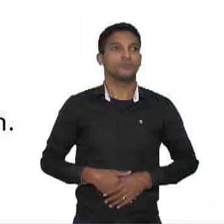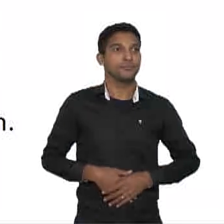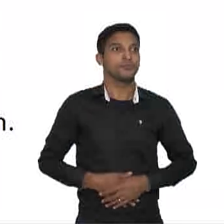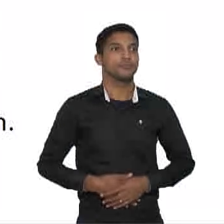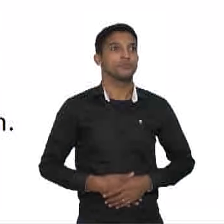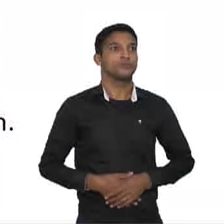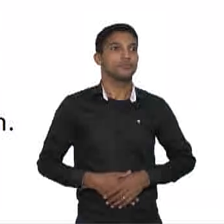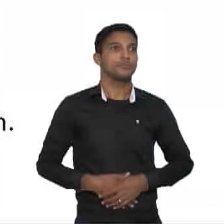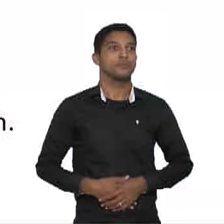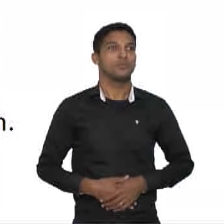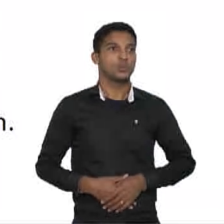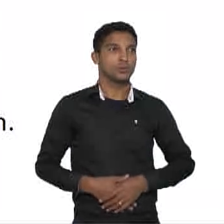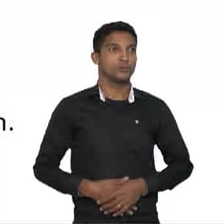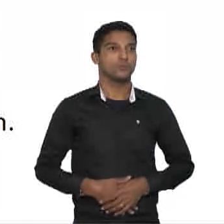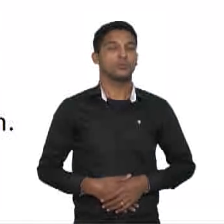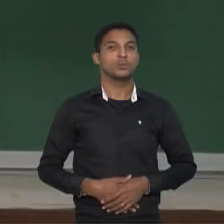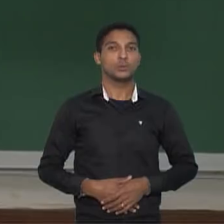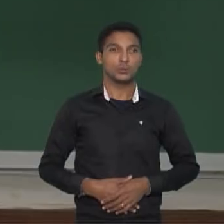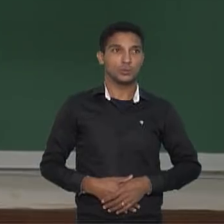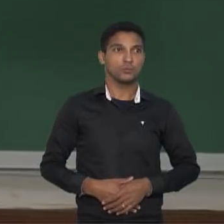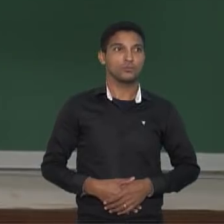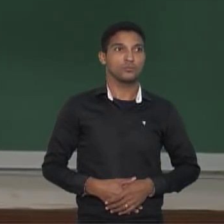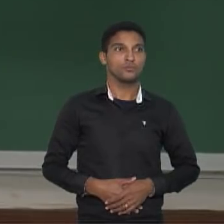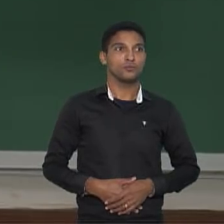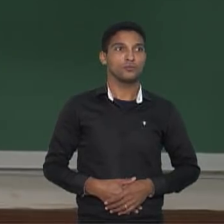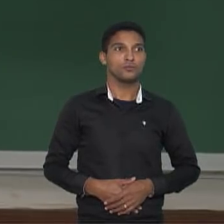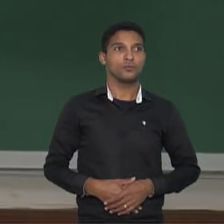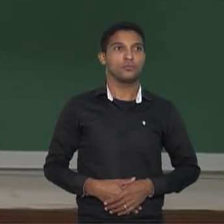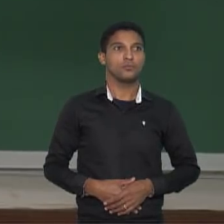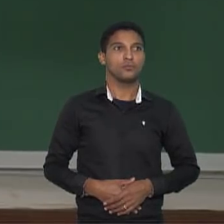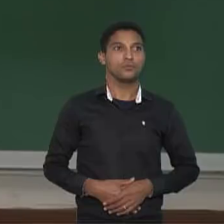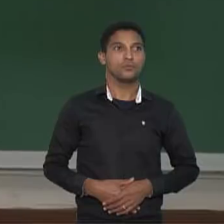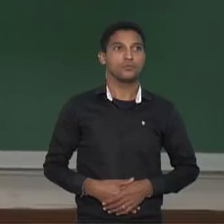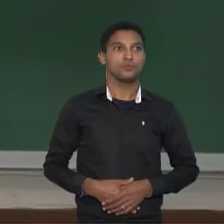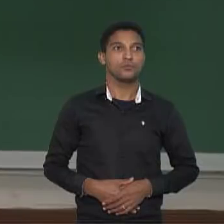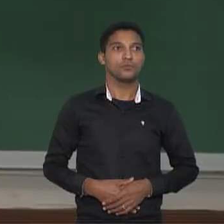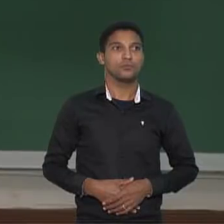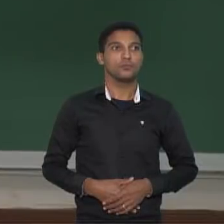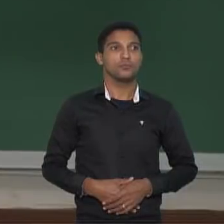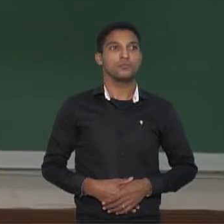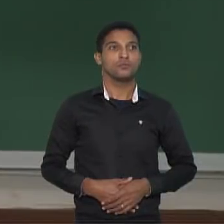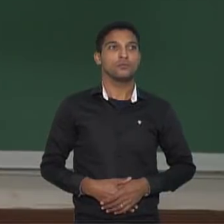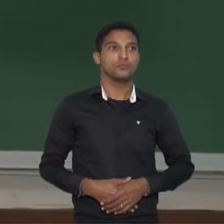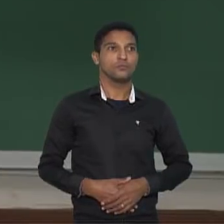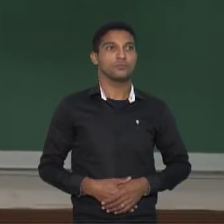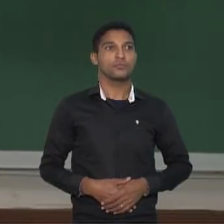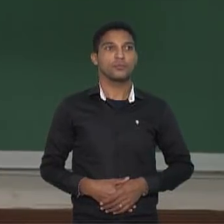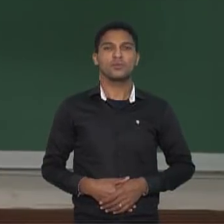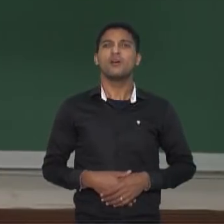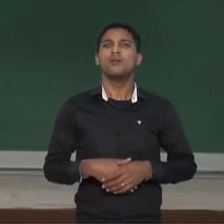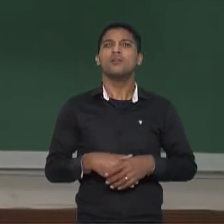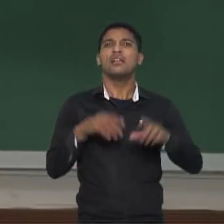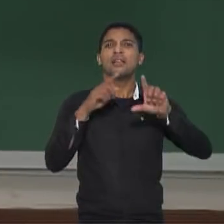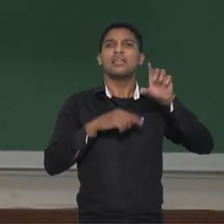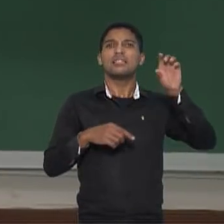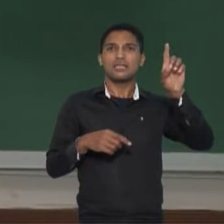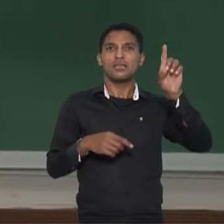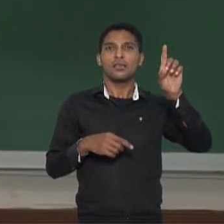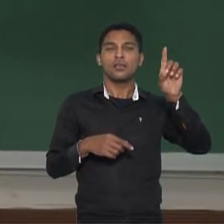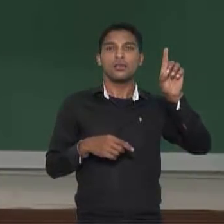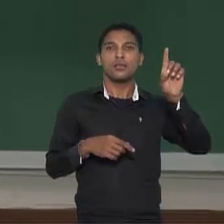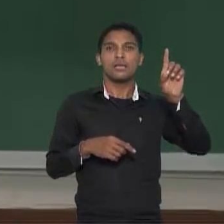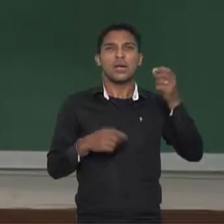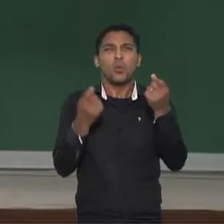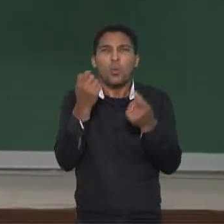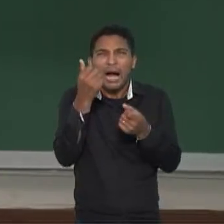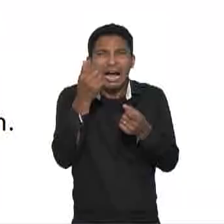sobre... essa é muito interessante, né? Ela vai falar coisas muito parecidas com a certa, né? Que um deslocamento